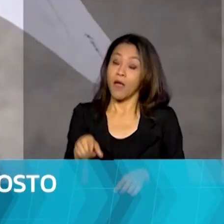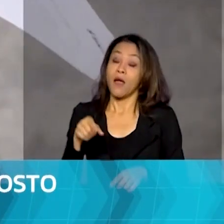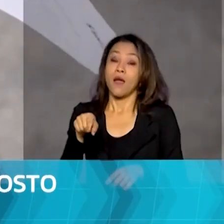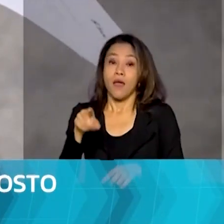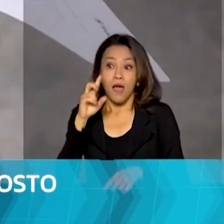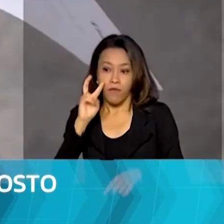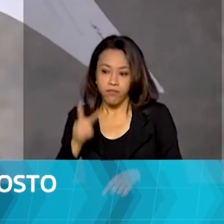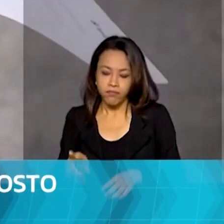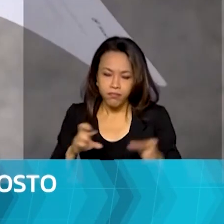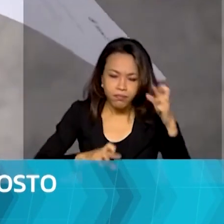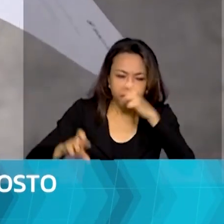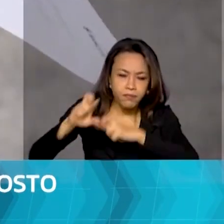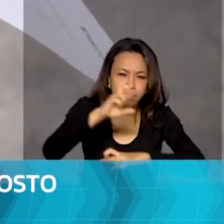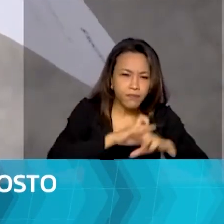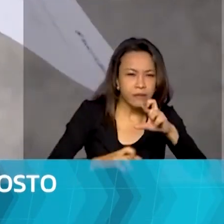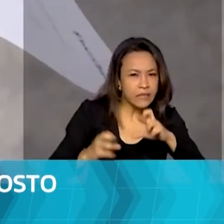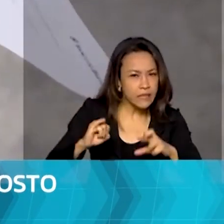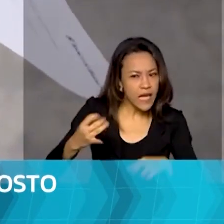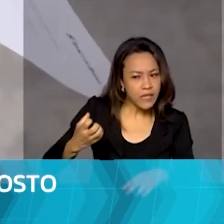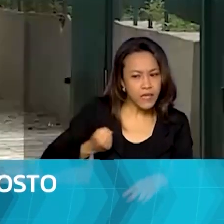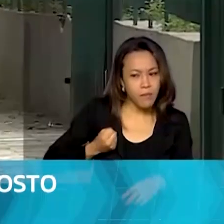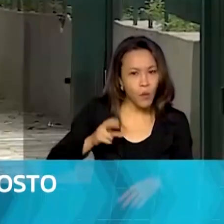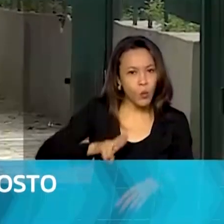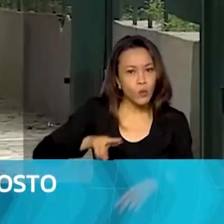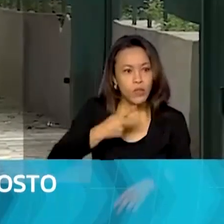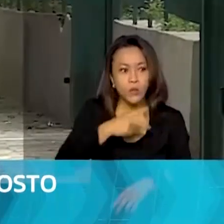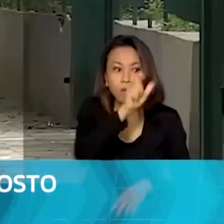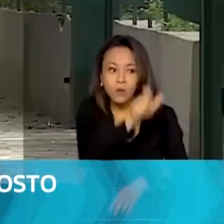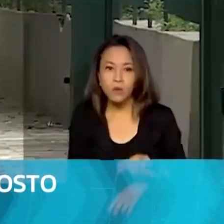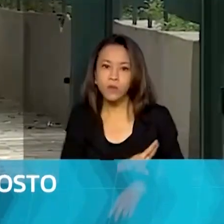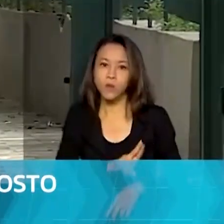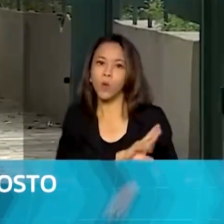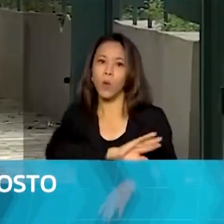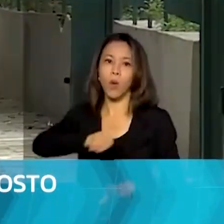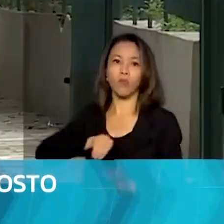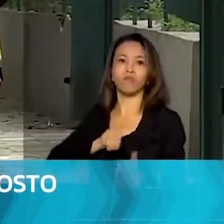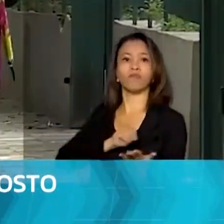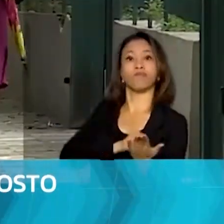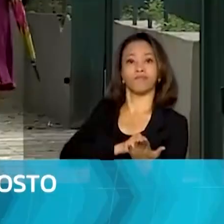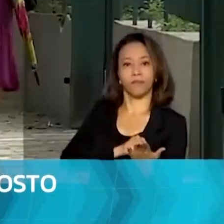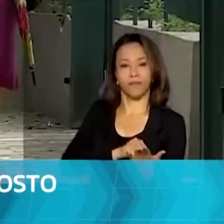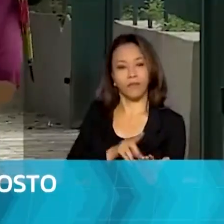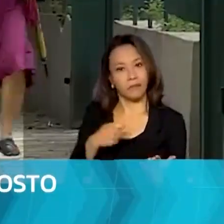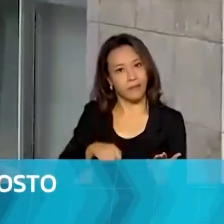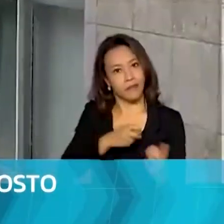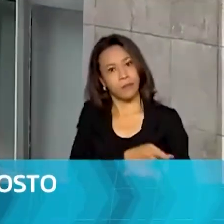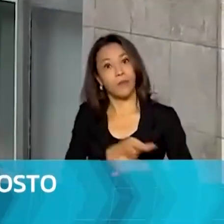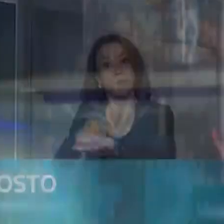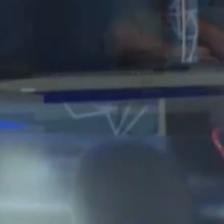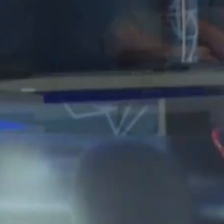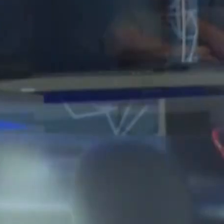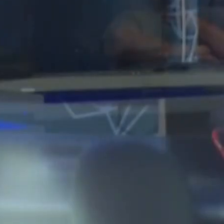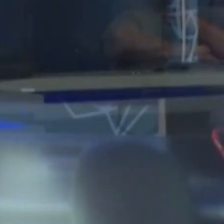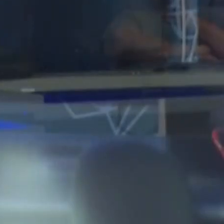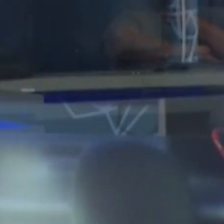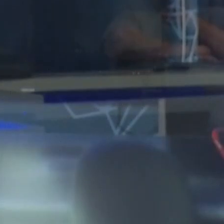142 mil reais atividades Coral quem tem a posse ou a propriedade de bens ou direitos e passou para a condição de Residente